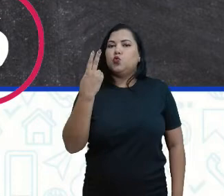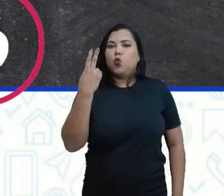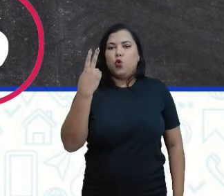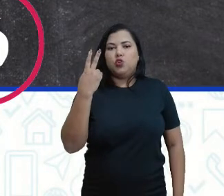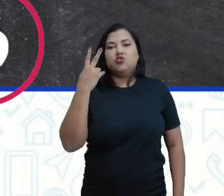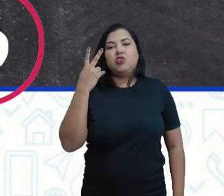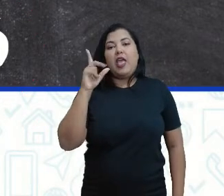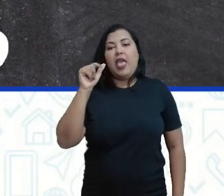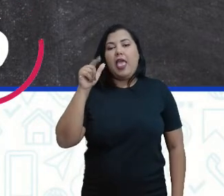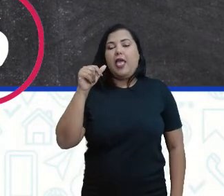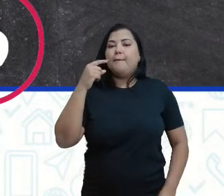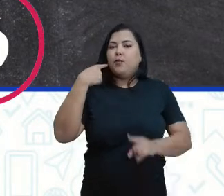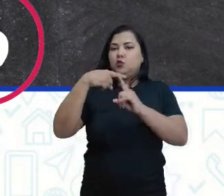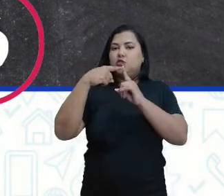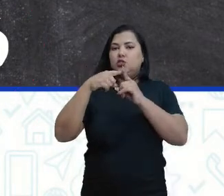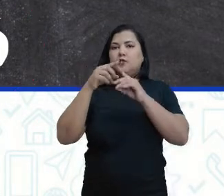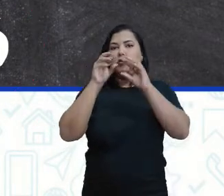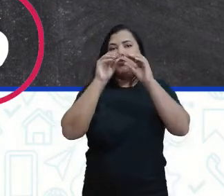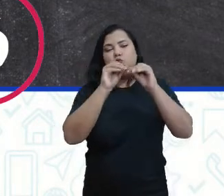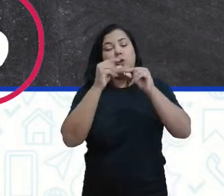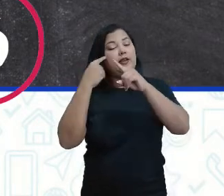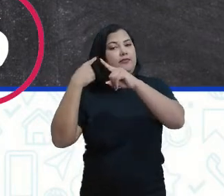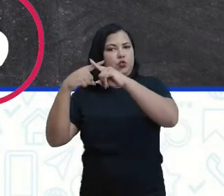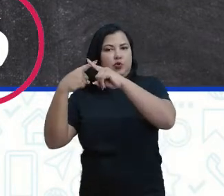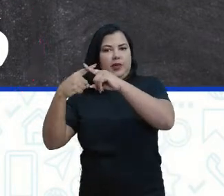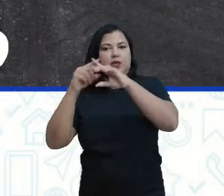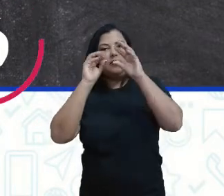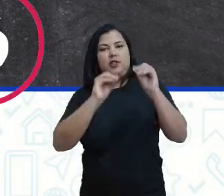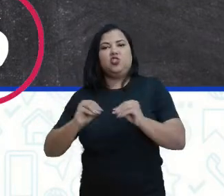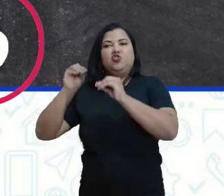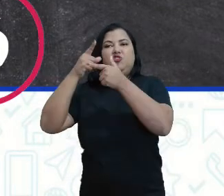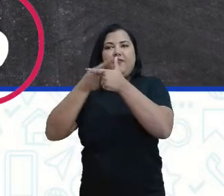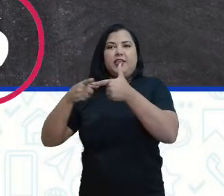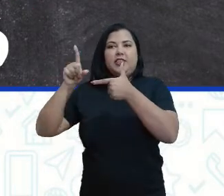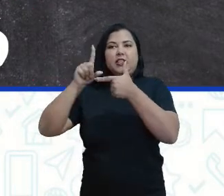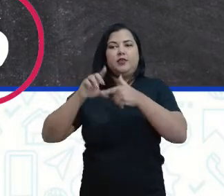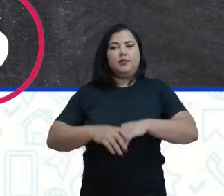multiplicando, ele passaria dividindo o 50. Ia